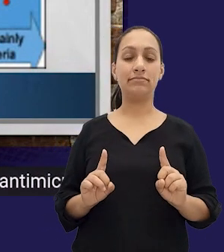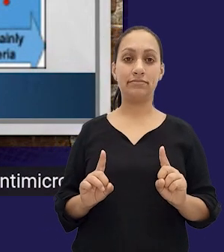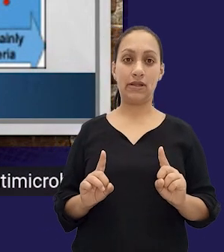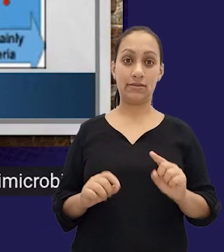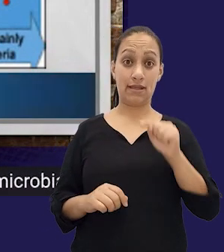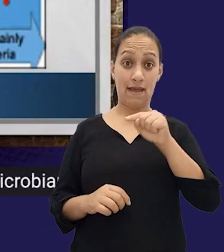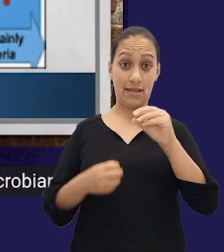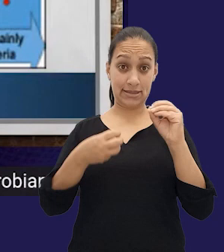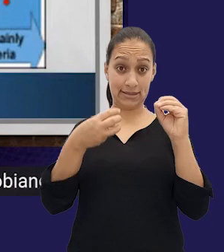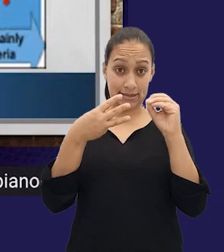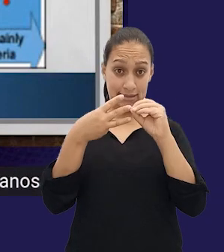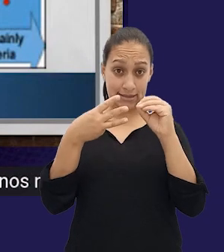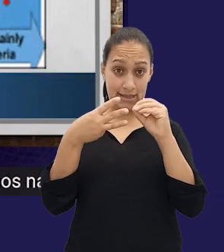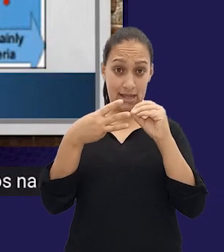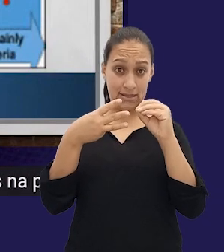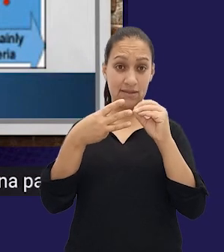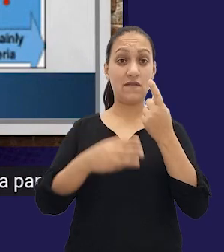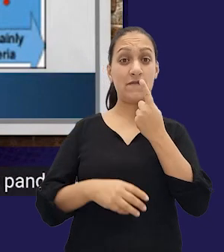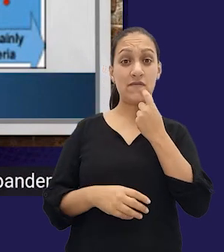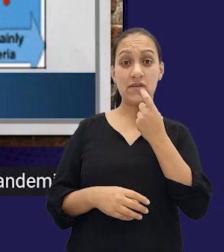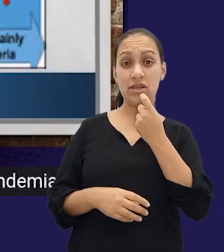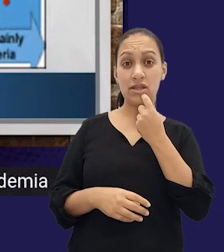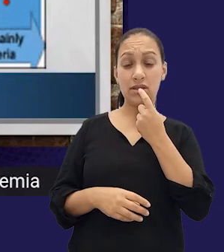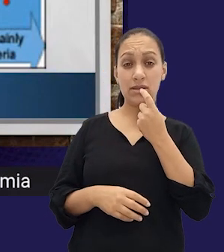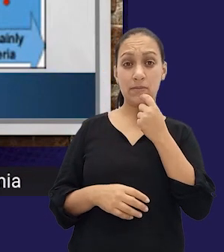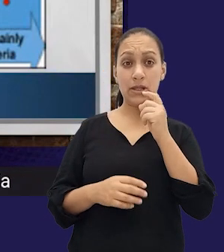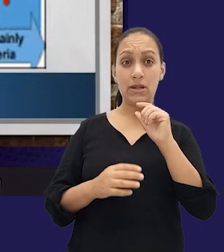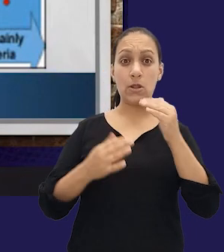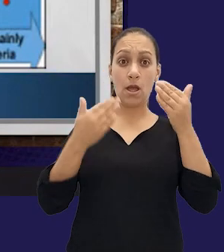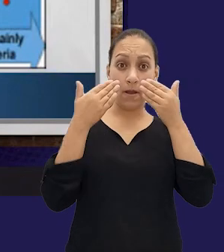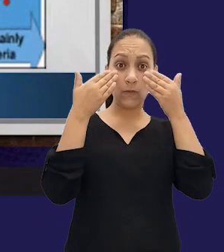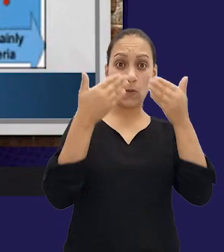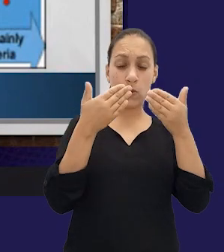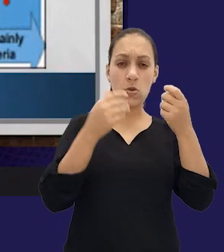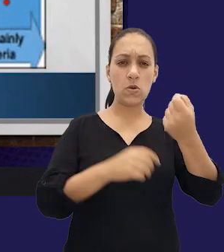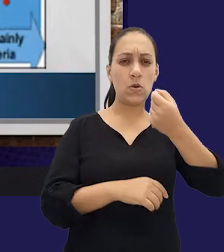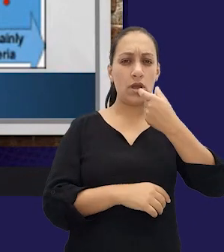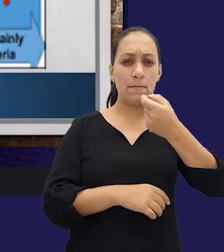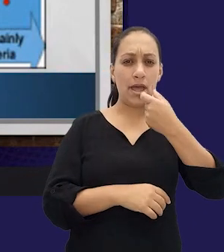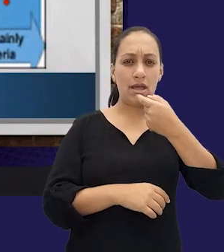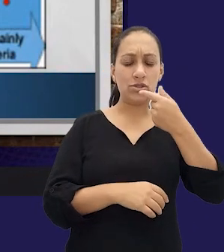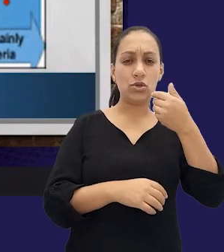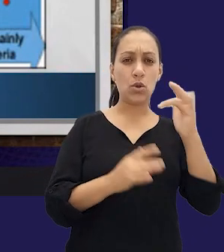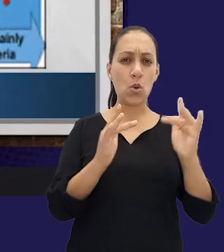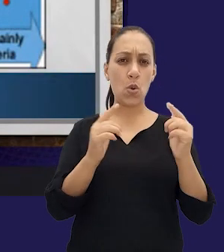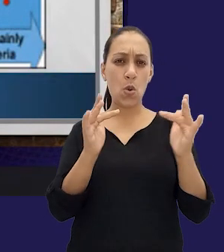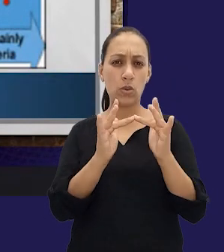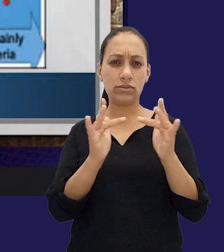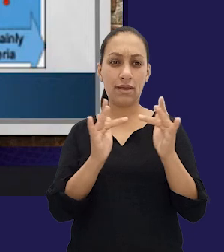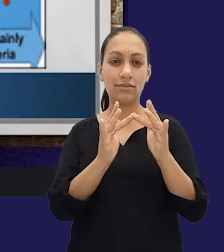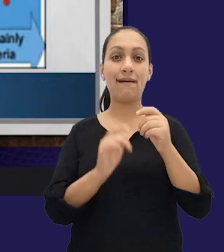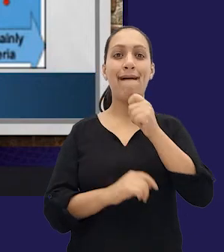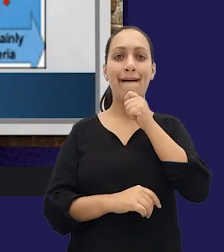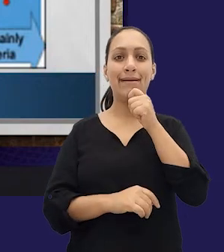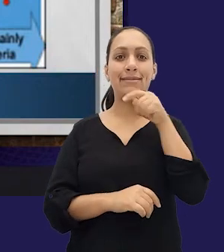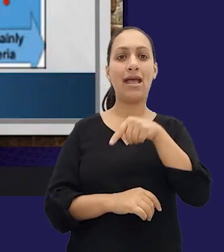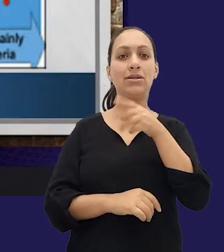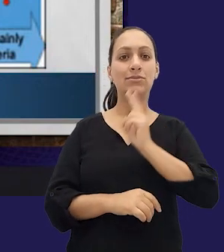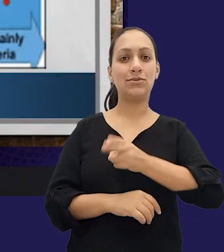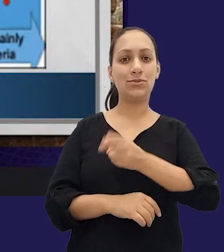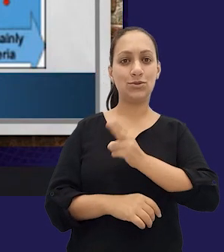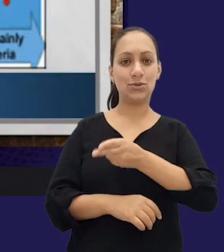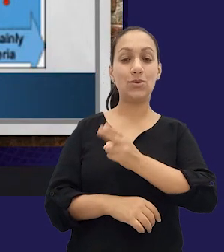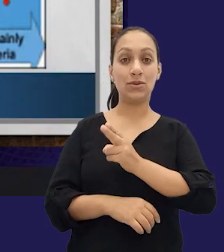aquelas células que estão em vermelho, após a exposição ao antibiótico, elas permanecerão ali,